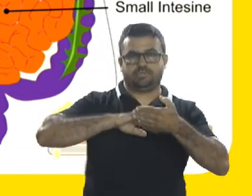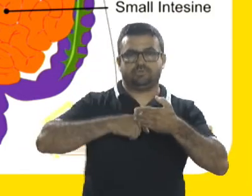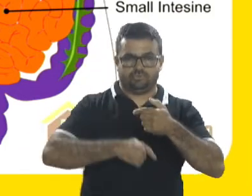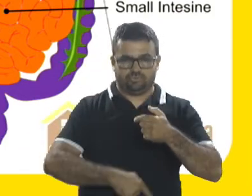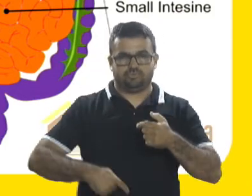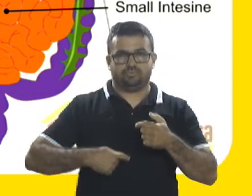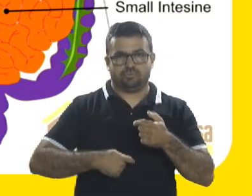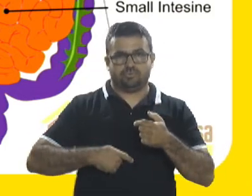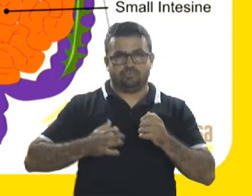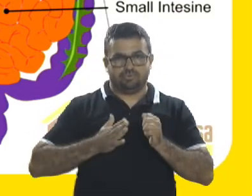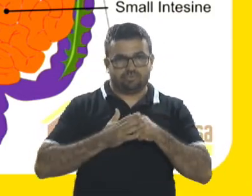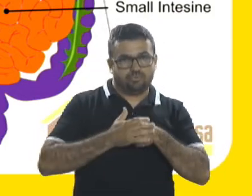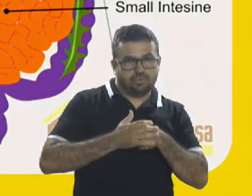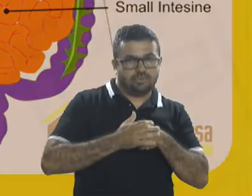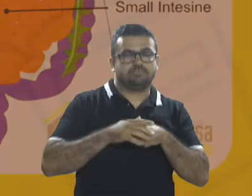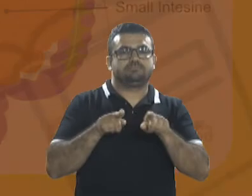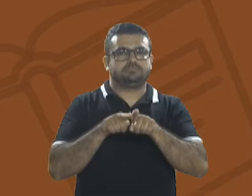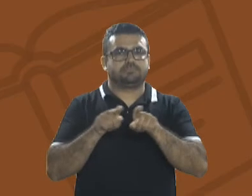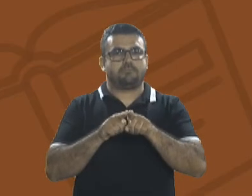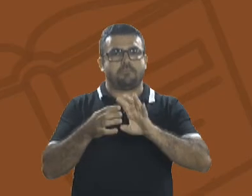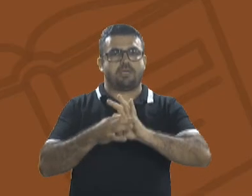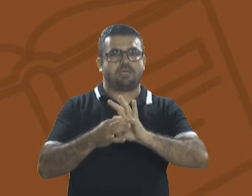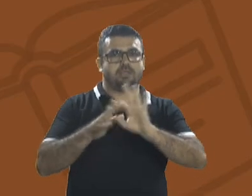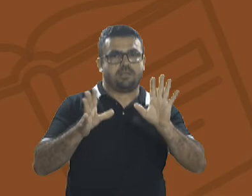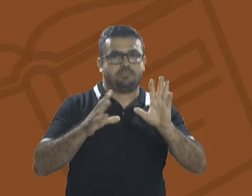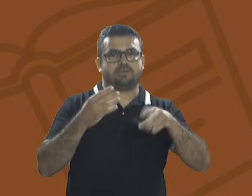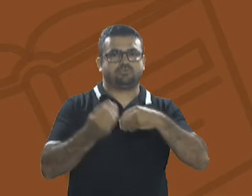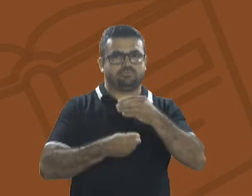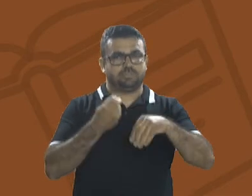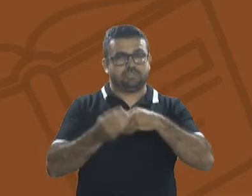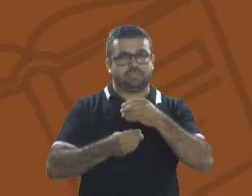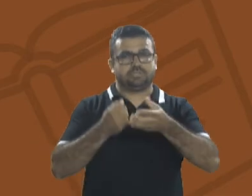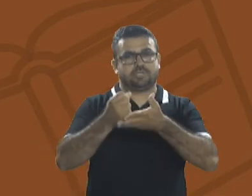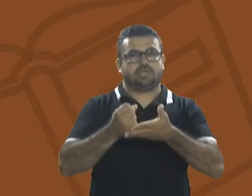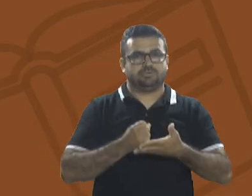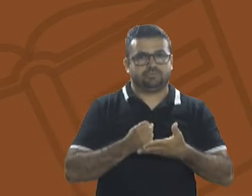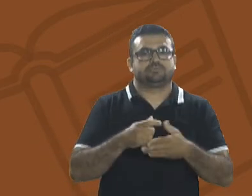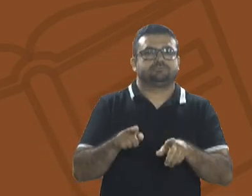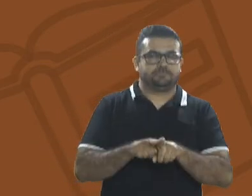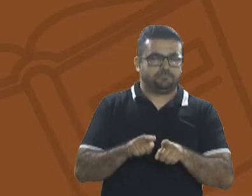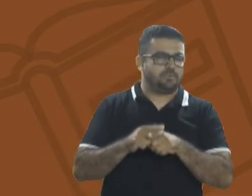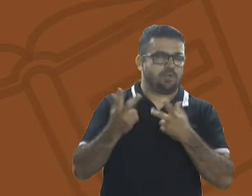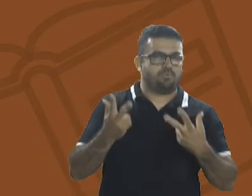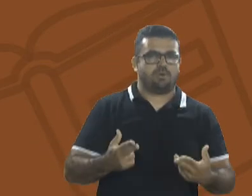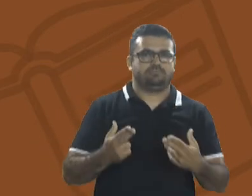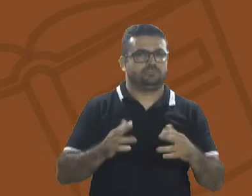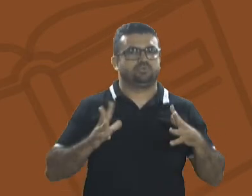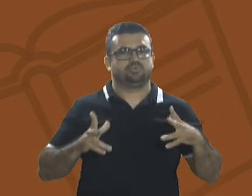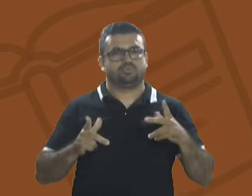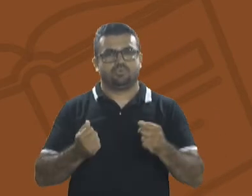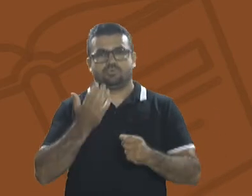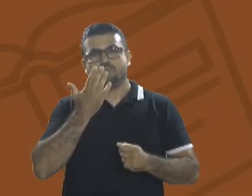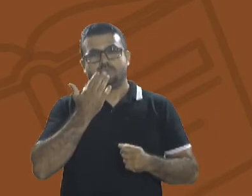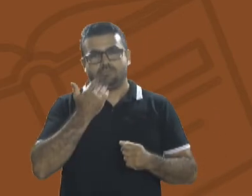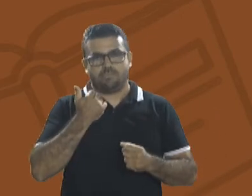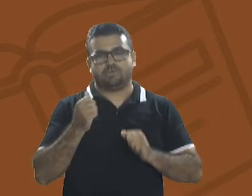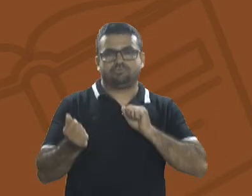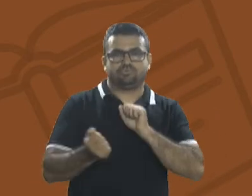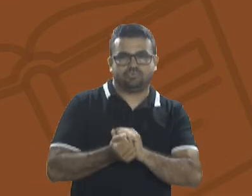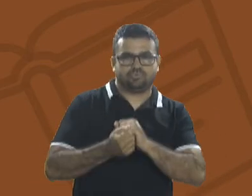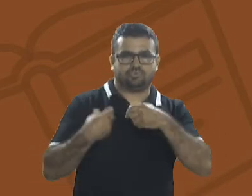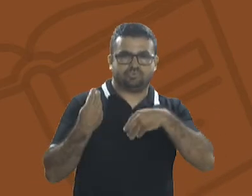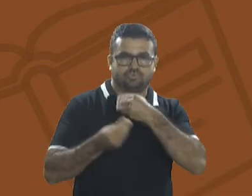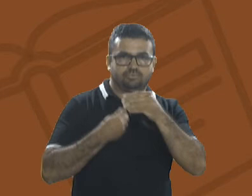vai também liberar substâncias, certo? Que vão ajudar nessa digestão. E todo esse alimento, junto com essas